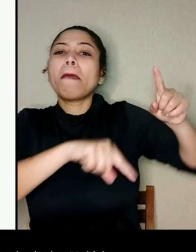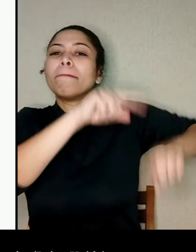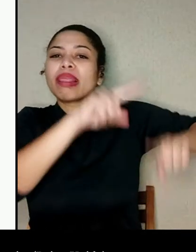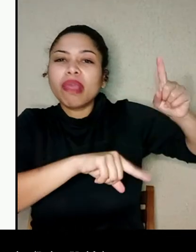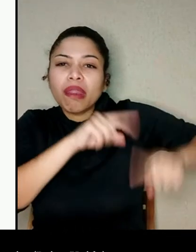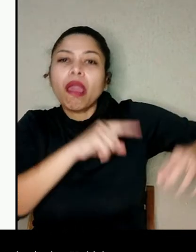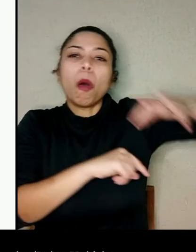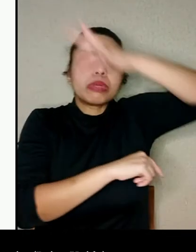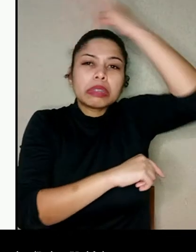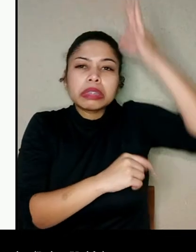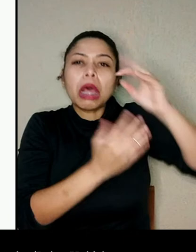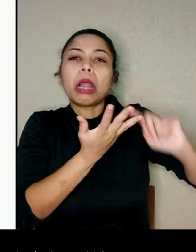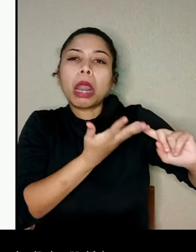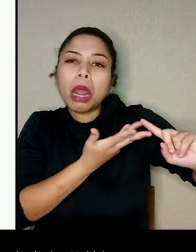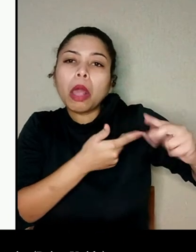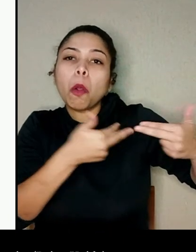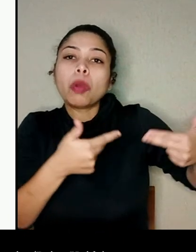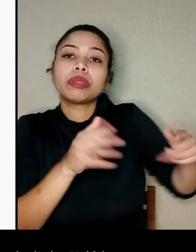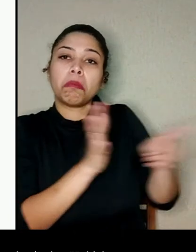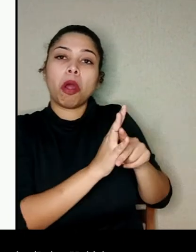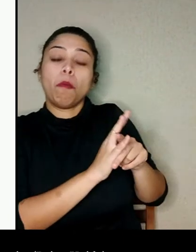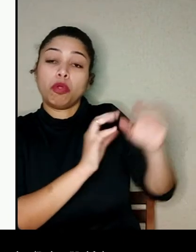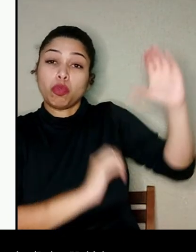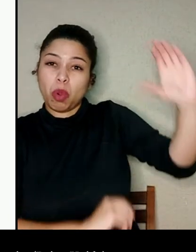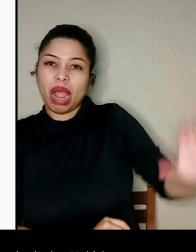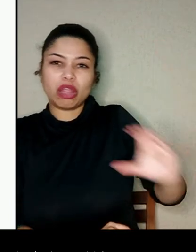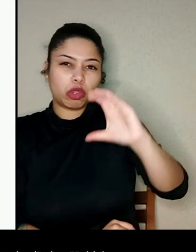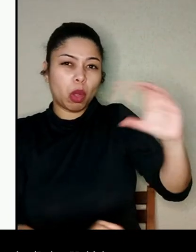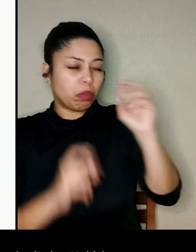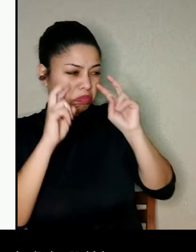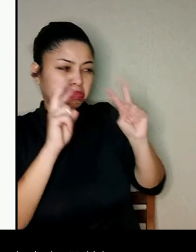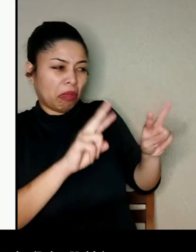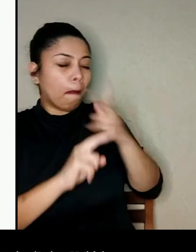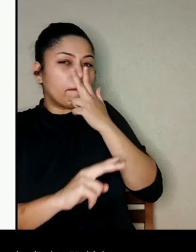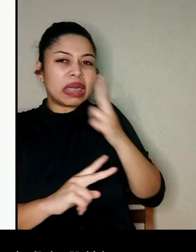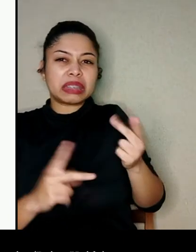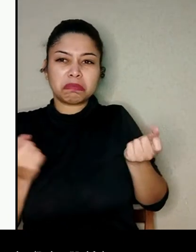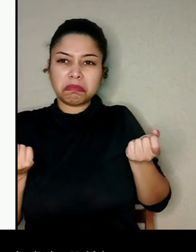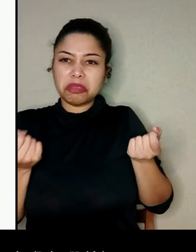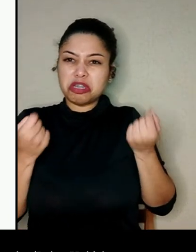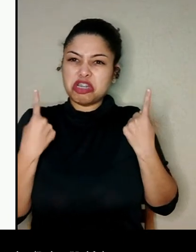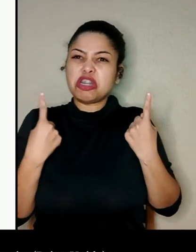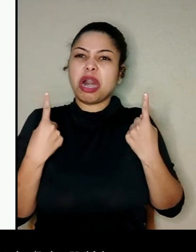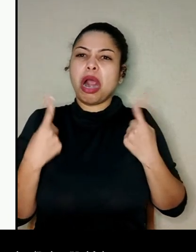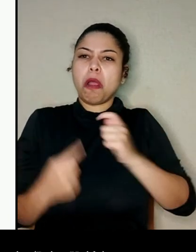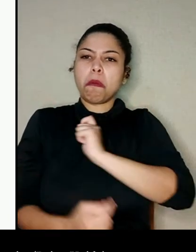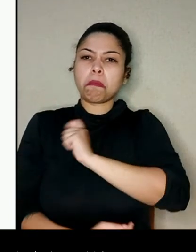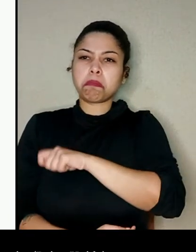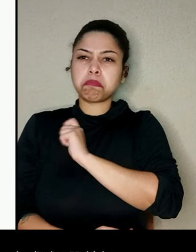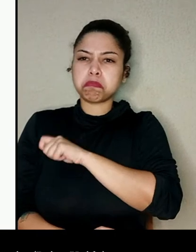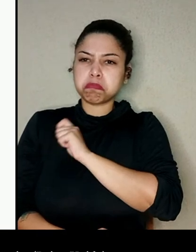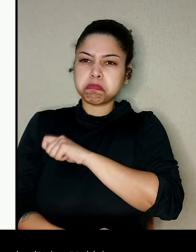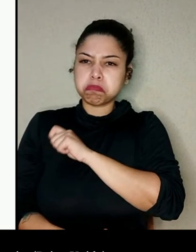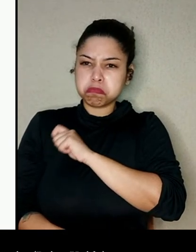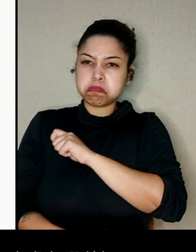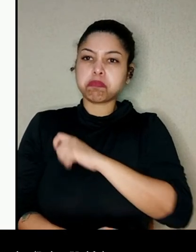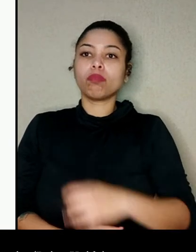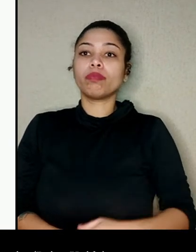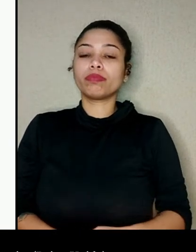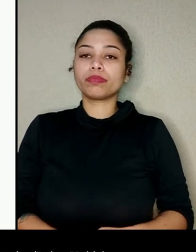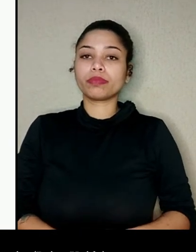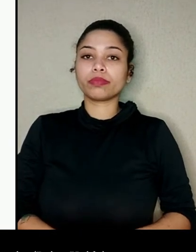era algo desde como exótico estranho perverso e com